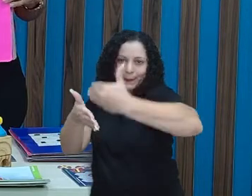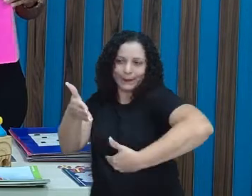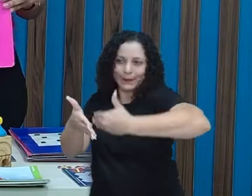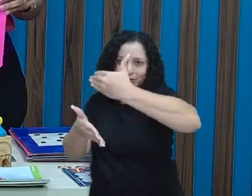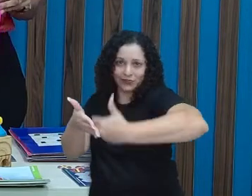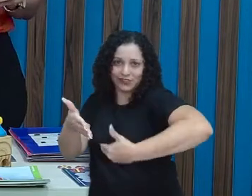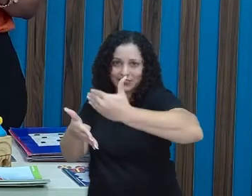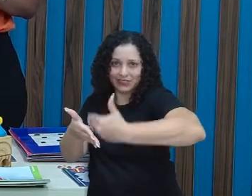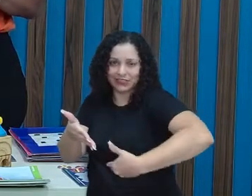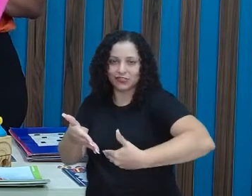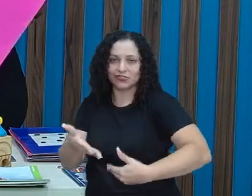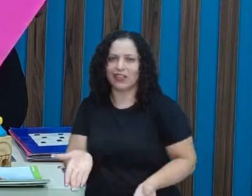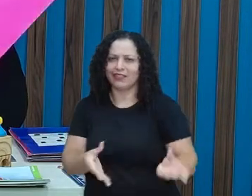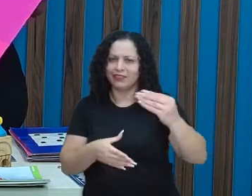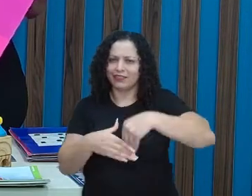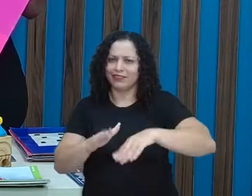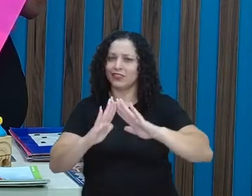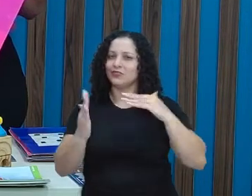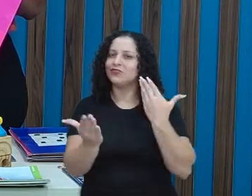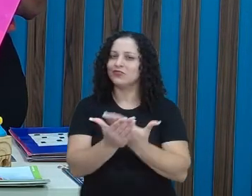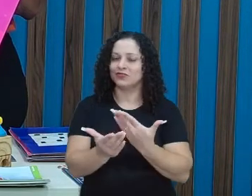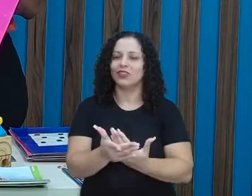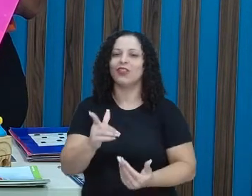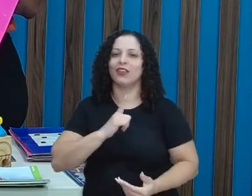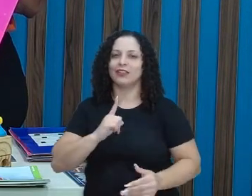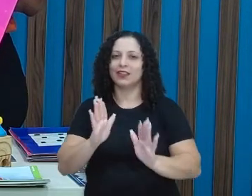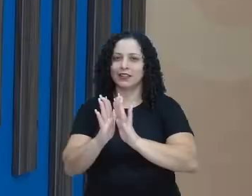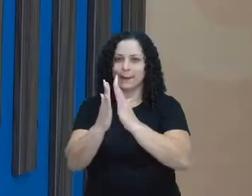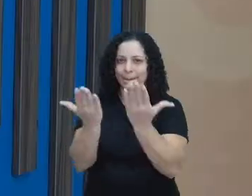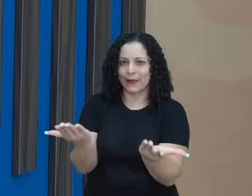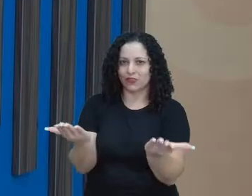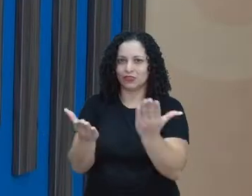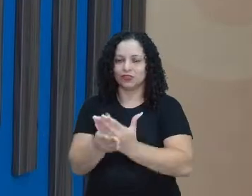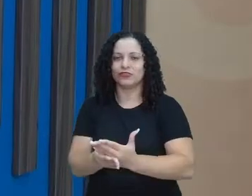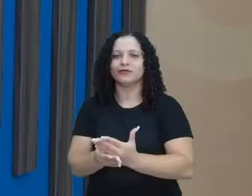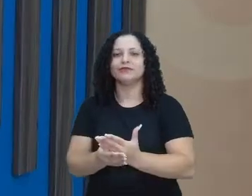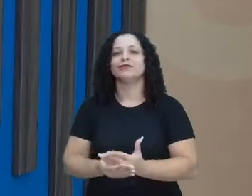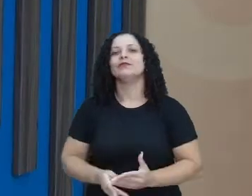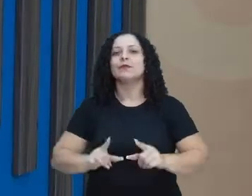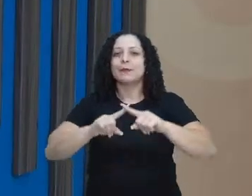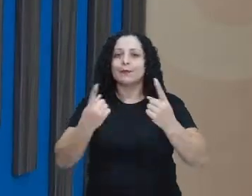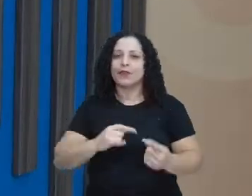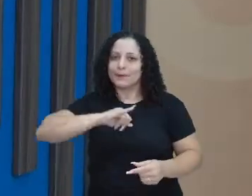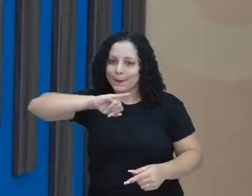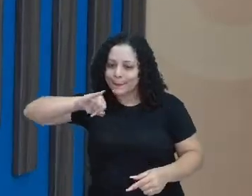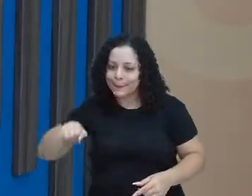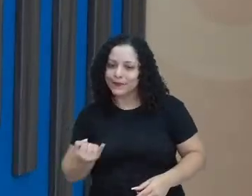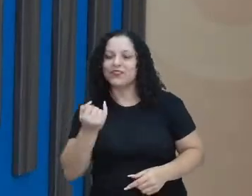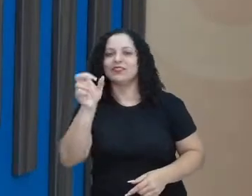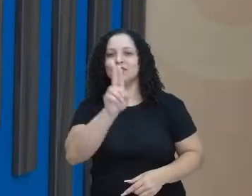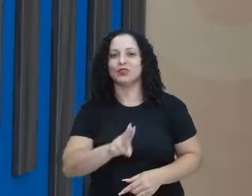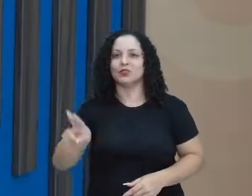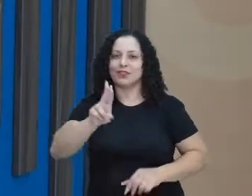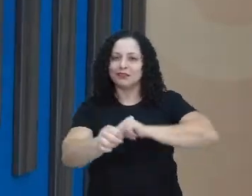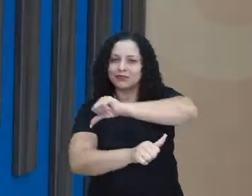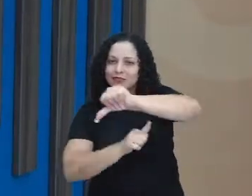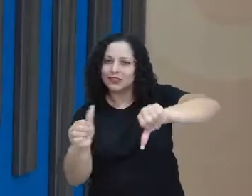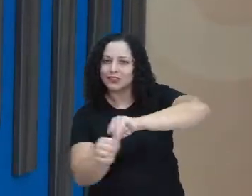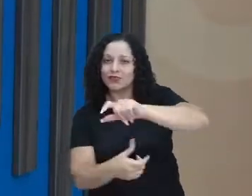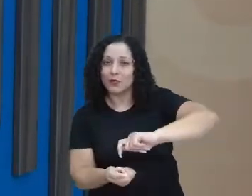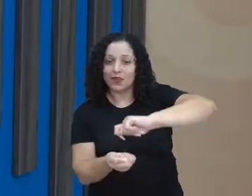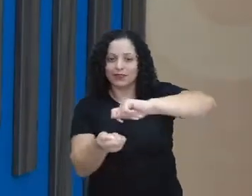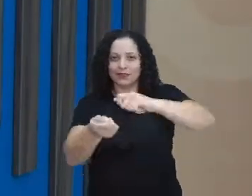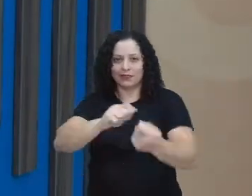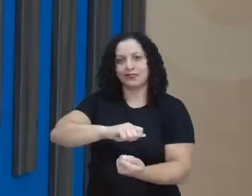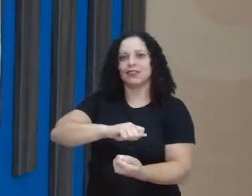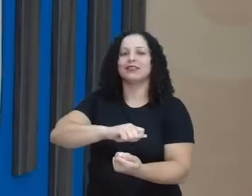ó, bem surradinha, essa aqui tá bem surradinha, ó. Mas a gente aproveita e faz um material